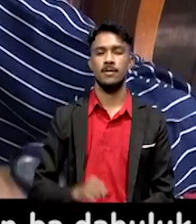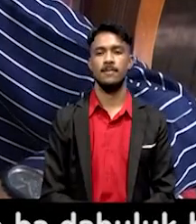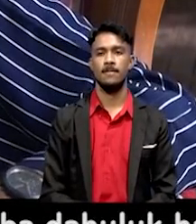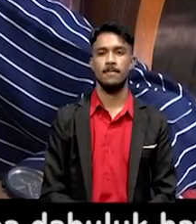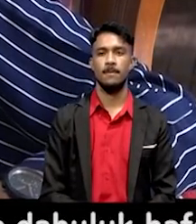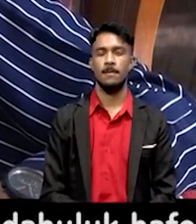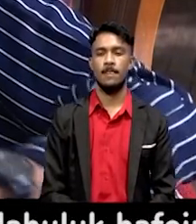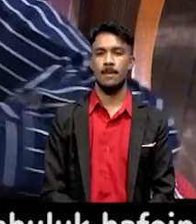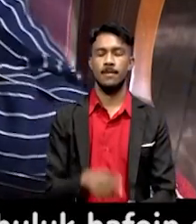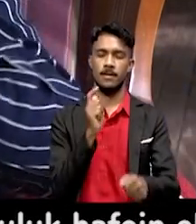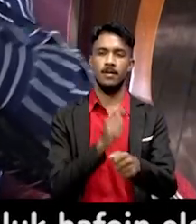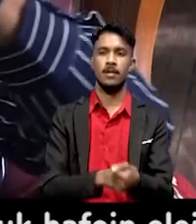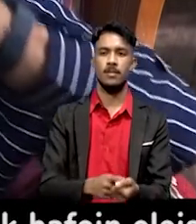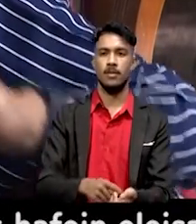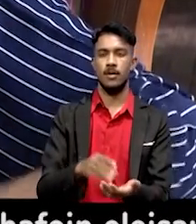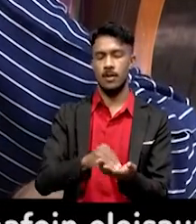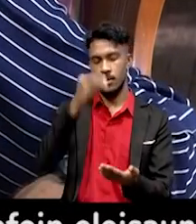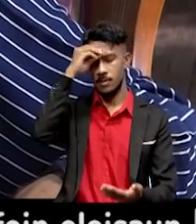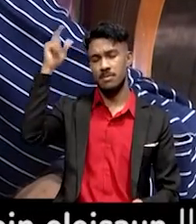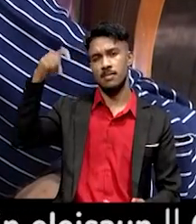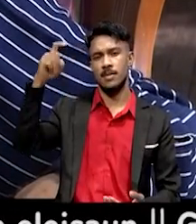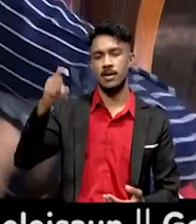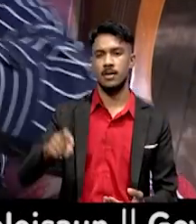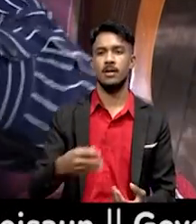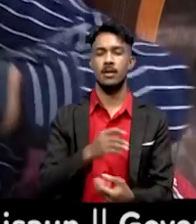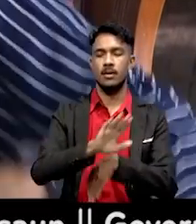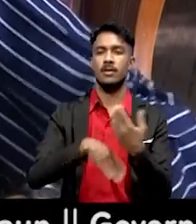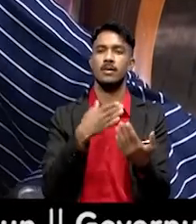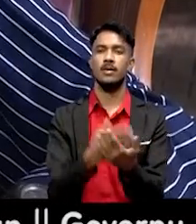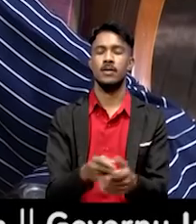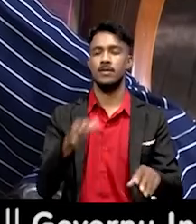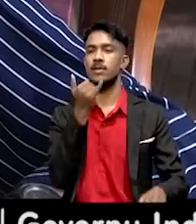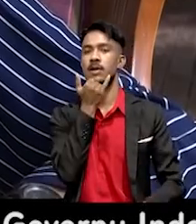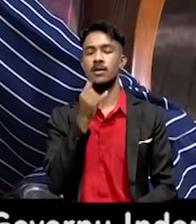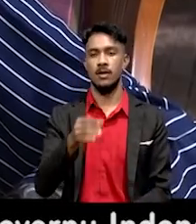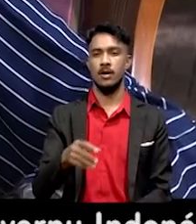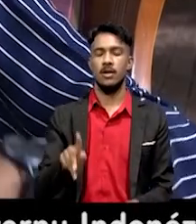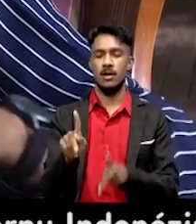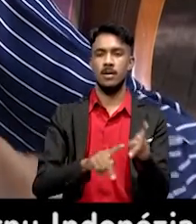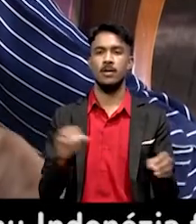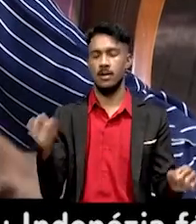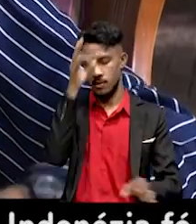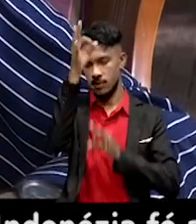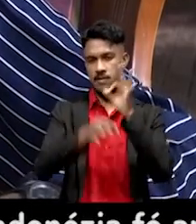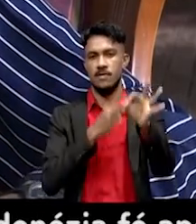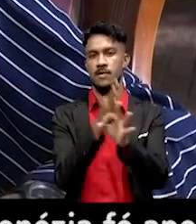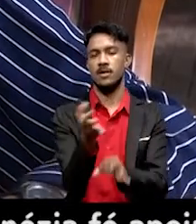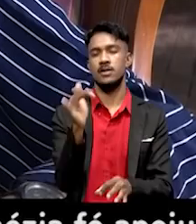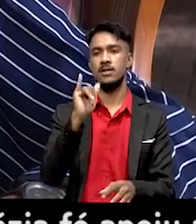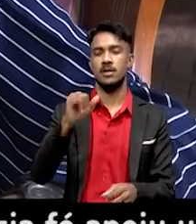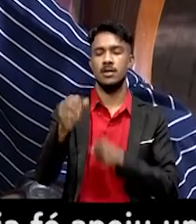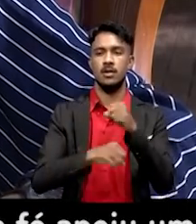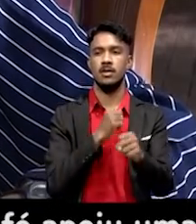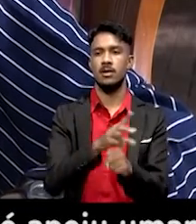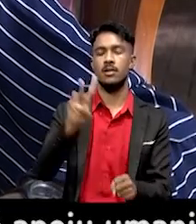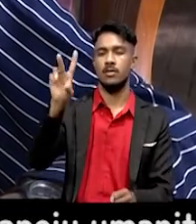Aproveita matéria que lá ou ralo buatan rungrangatan e povo la via sira tino ruanulo liutia sira